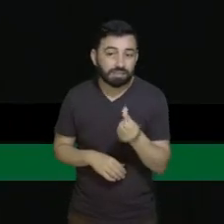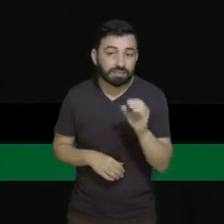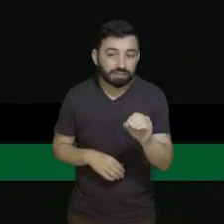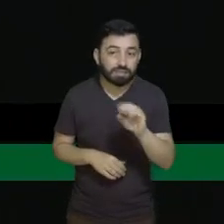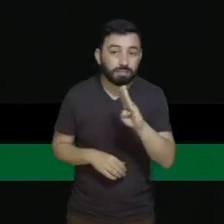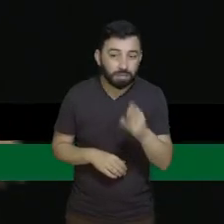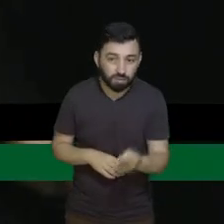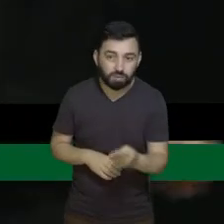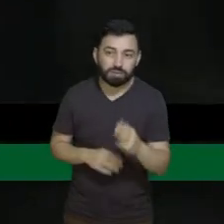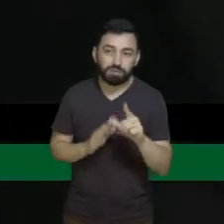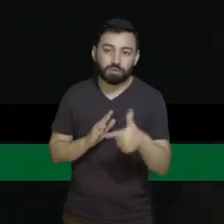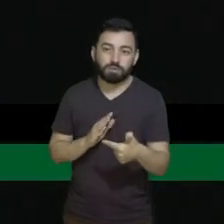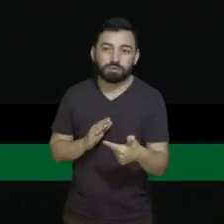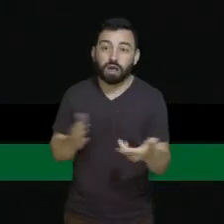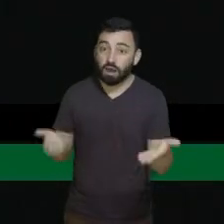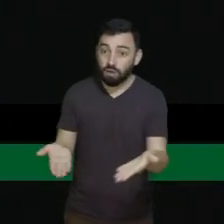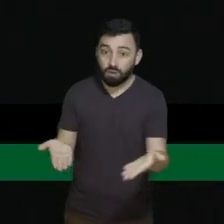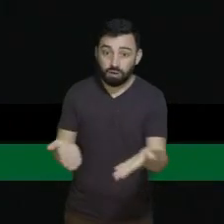reais. Agora,